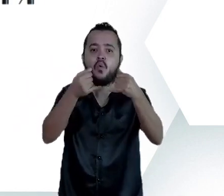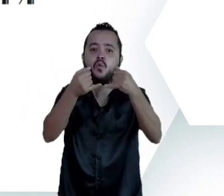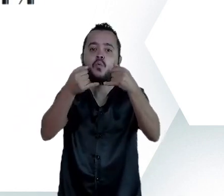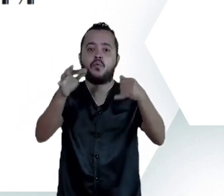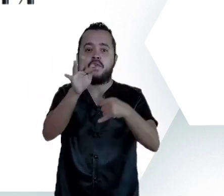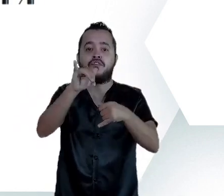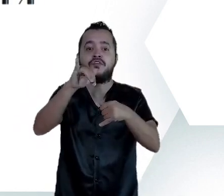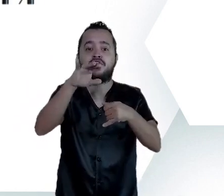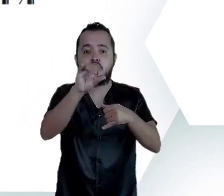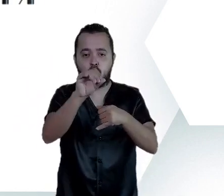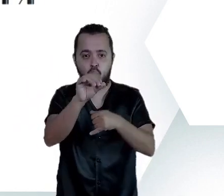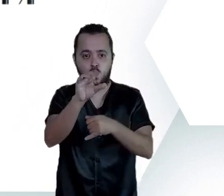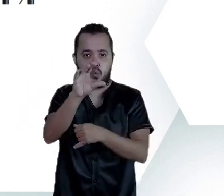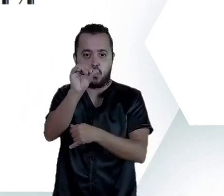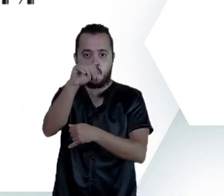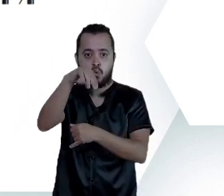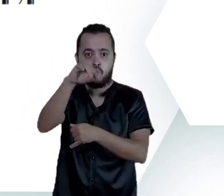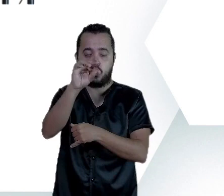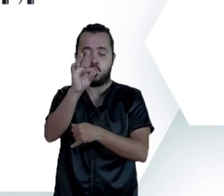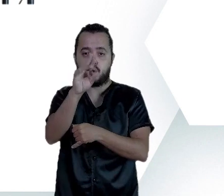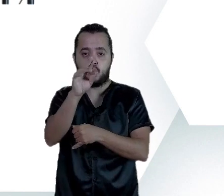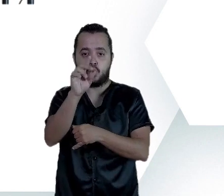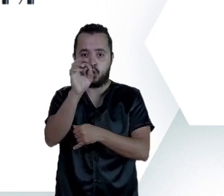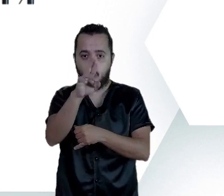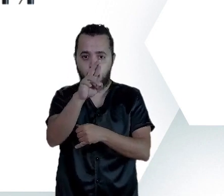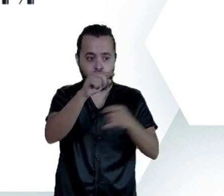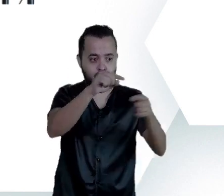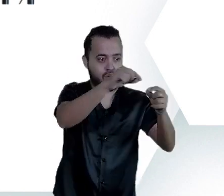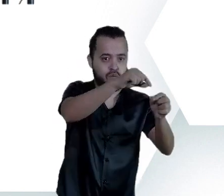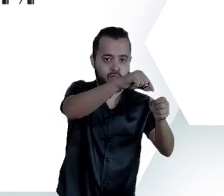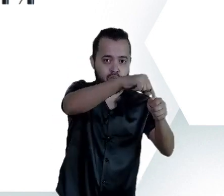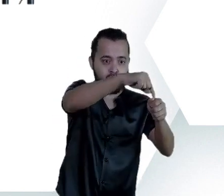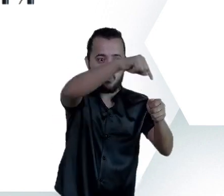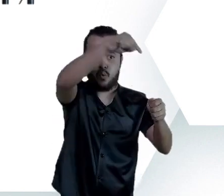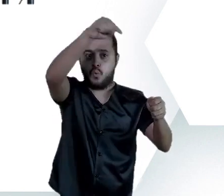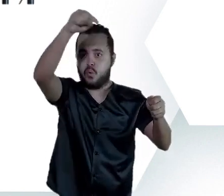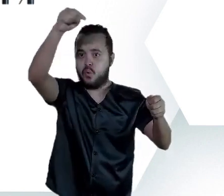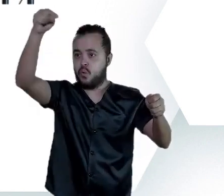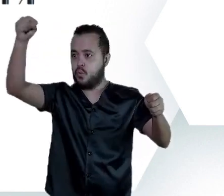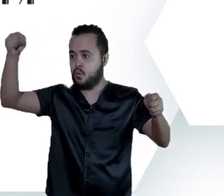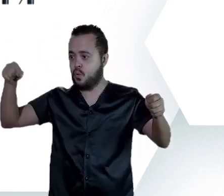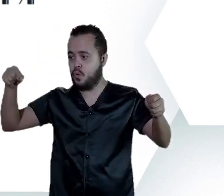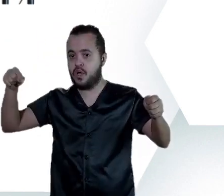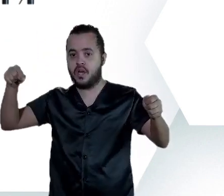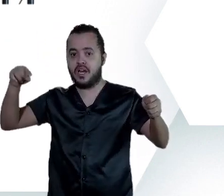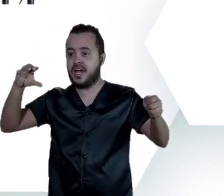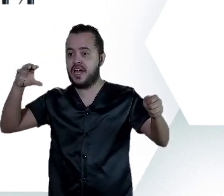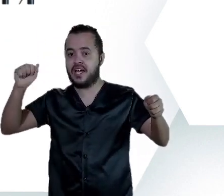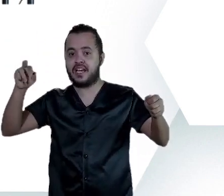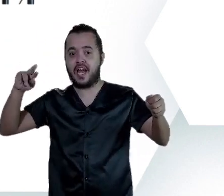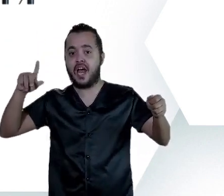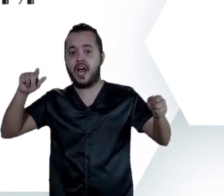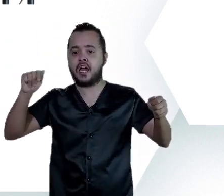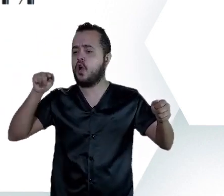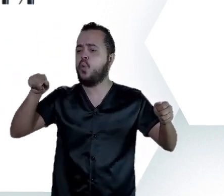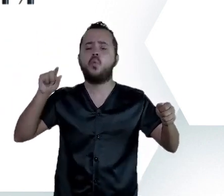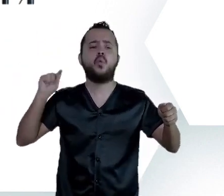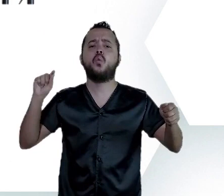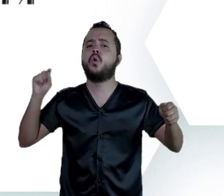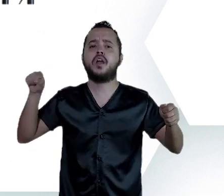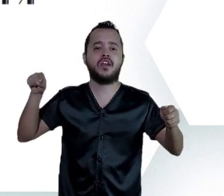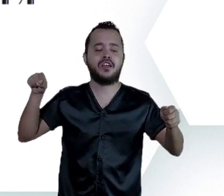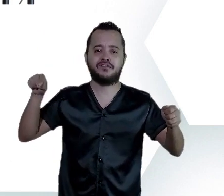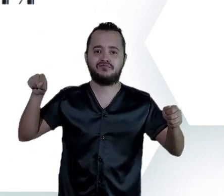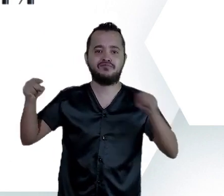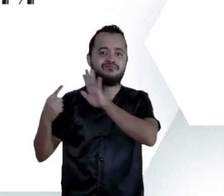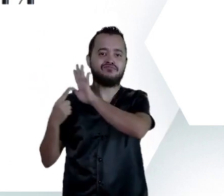condutor, que vai da nossa fonte, geradora de tensão, até a nossa carga. A nossa carga aqui nesse circuito está